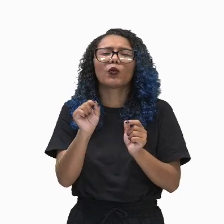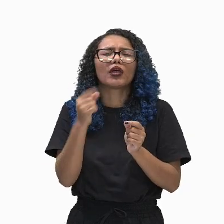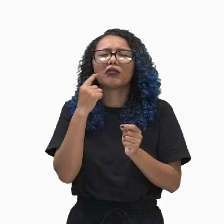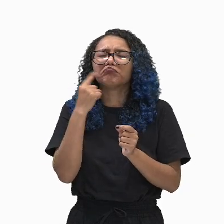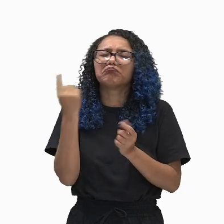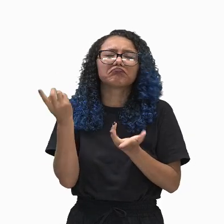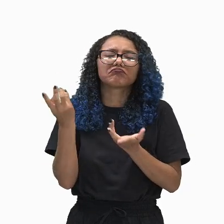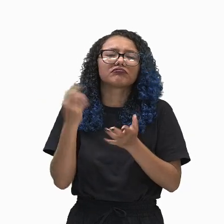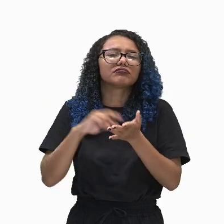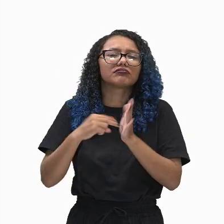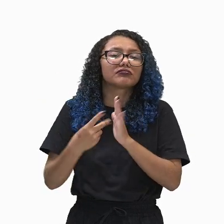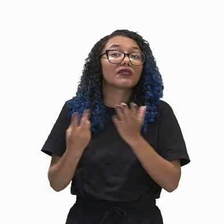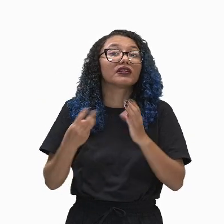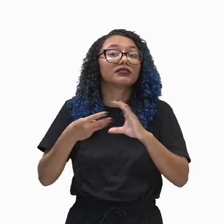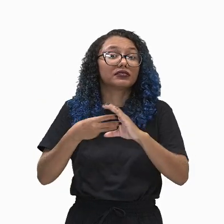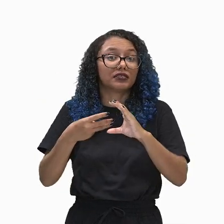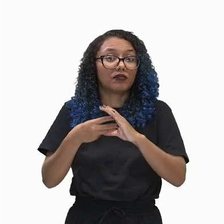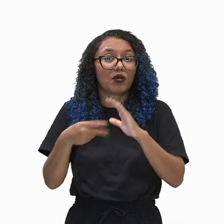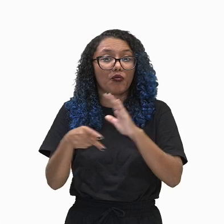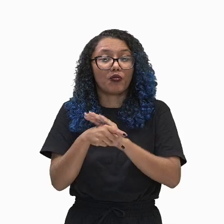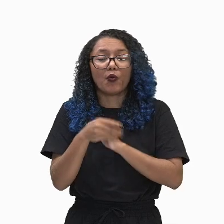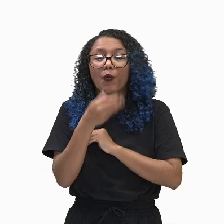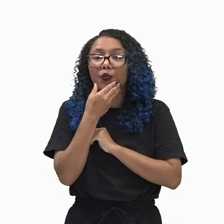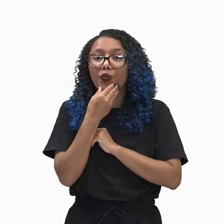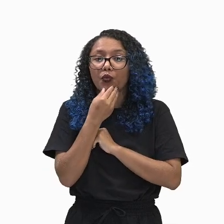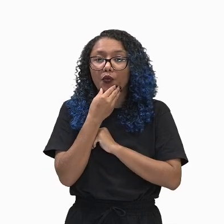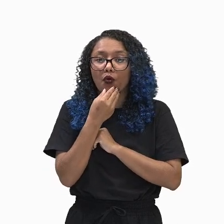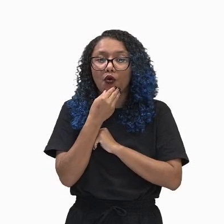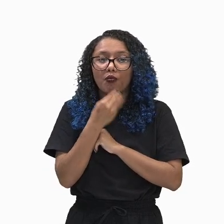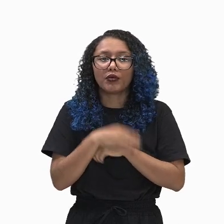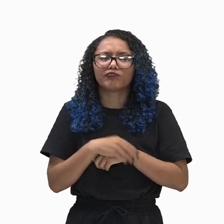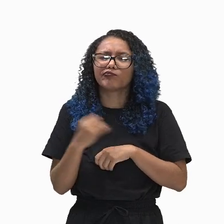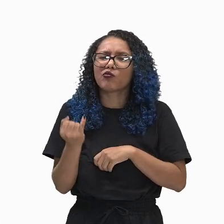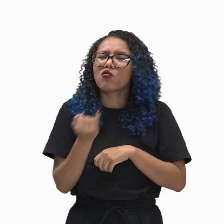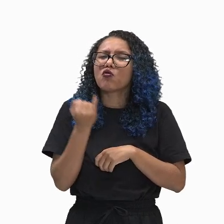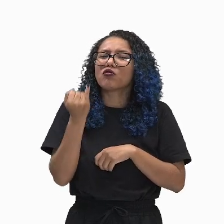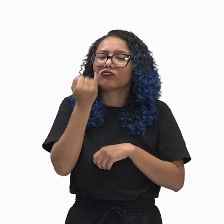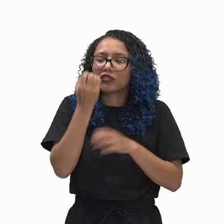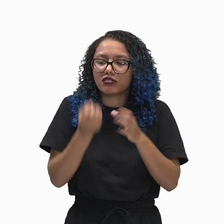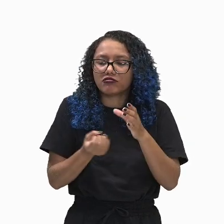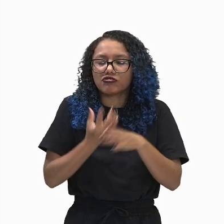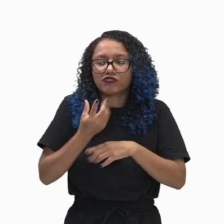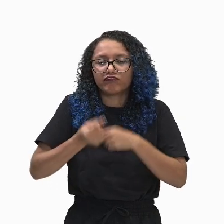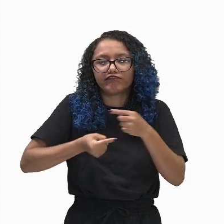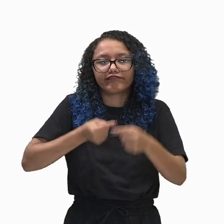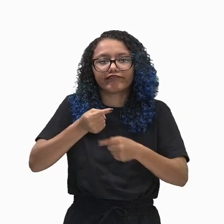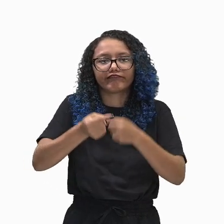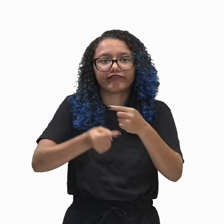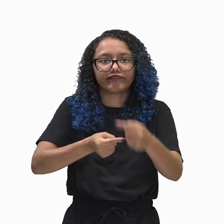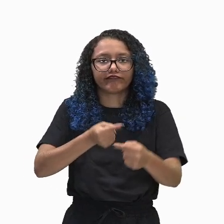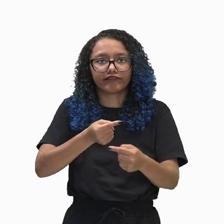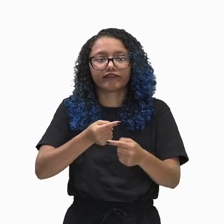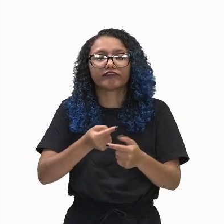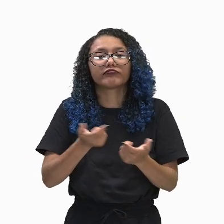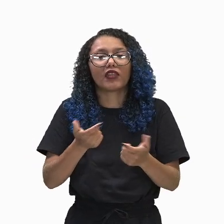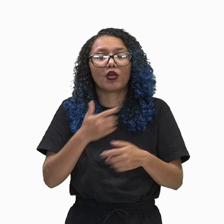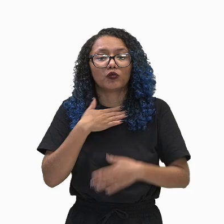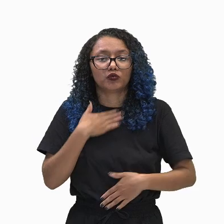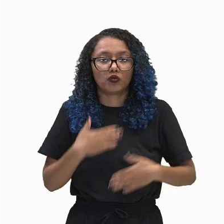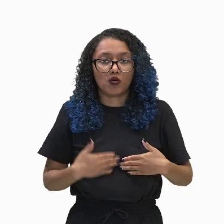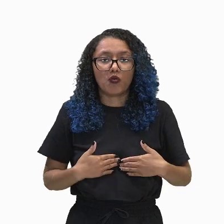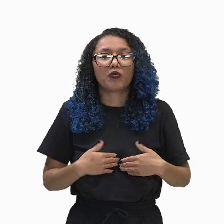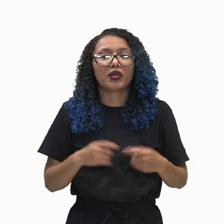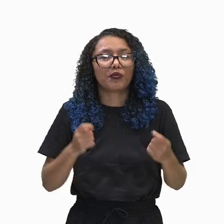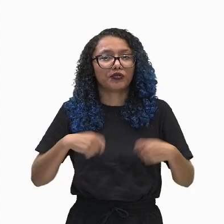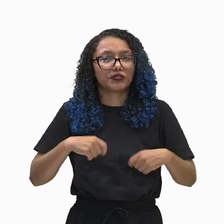especializada, fundamental para a reprodução em organismos que se reproduzem de forma sexuada. E